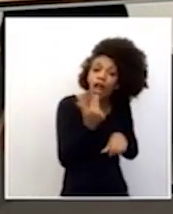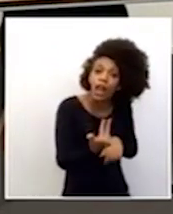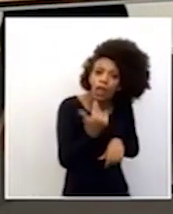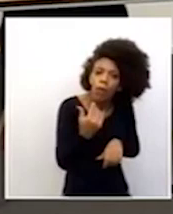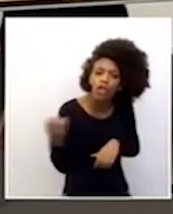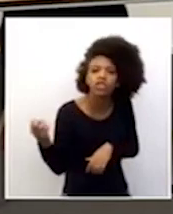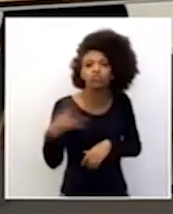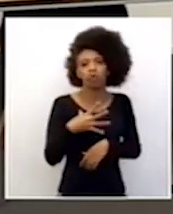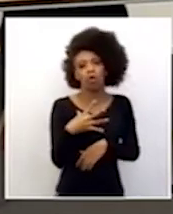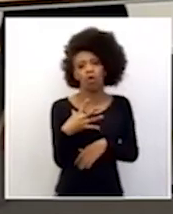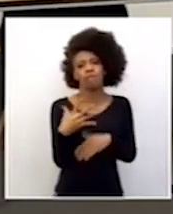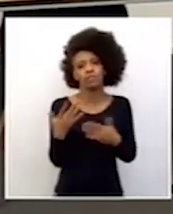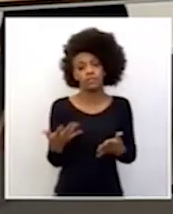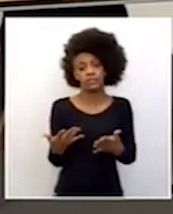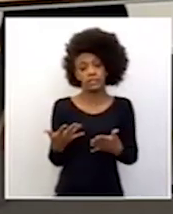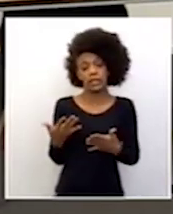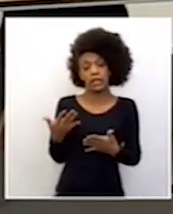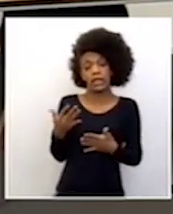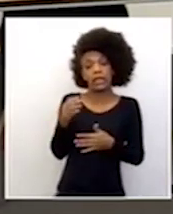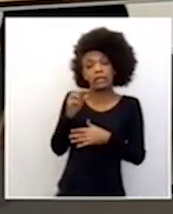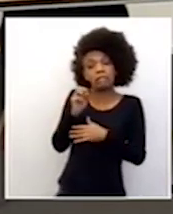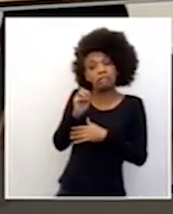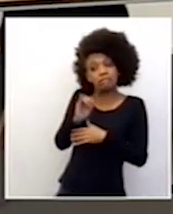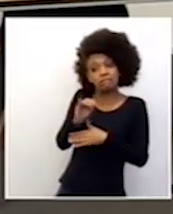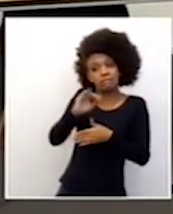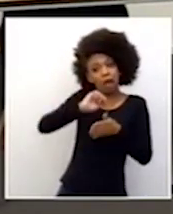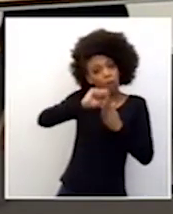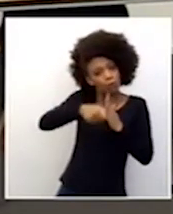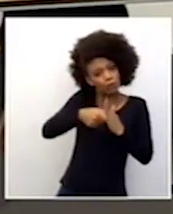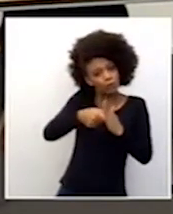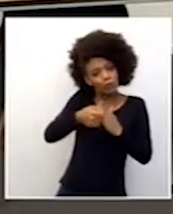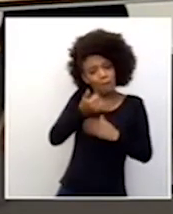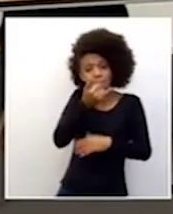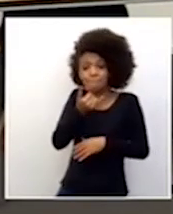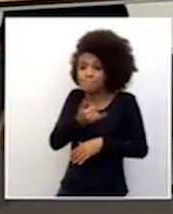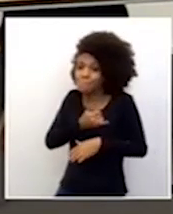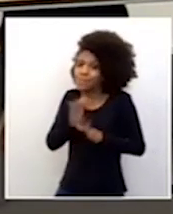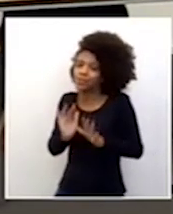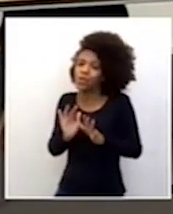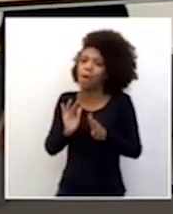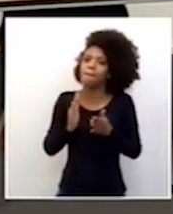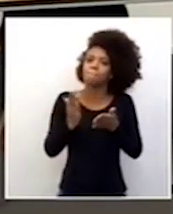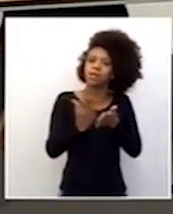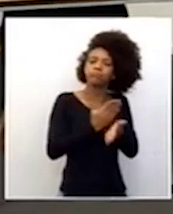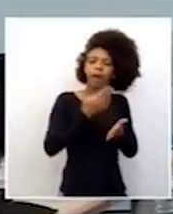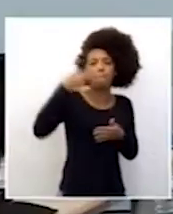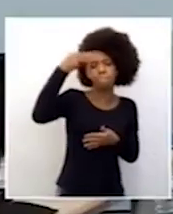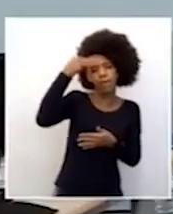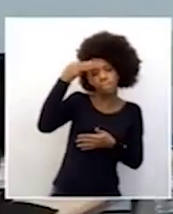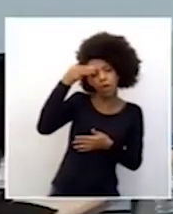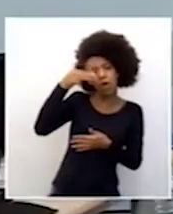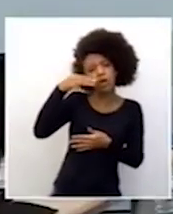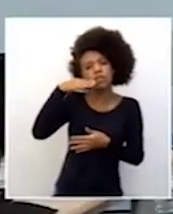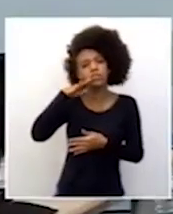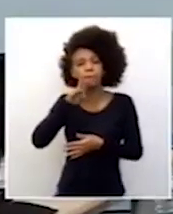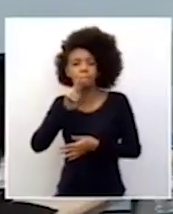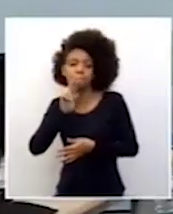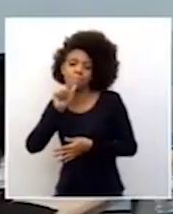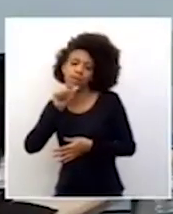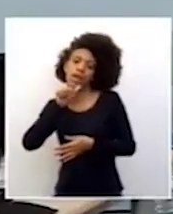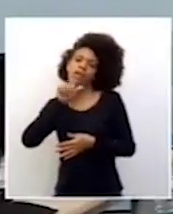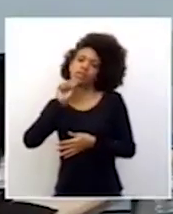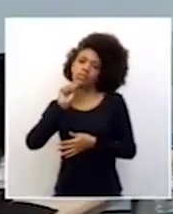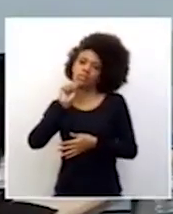Um dos meus favoritos, se me permite, a ser fã incondicional, é o livro Memórias Póstumas de Brás Cubas. Sim. É um livro de